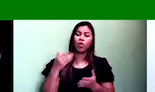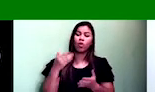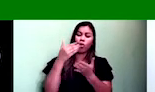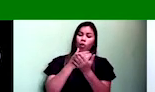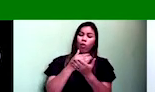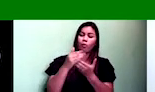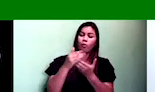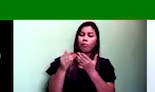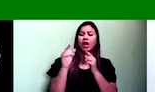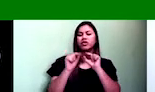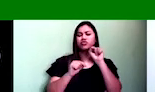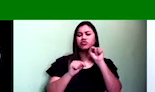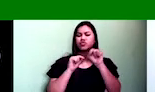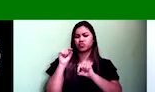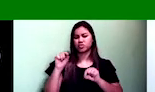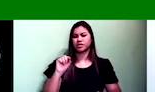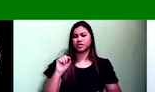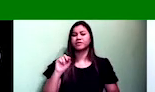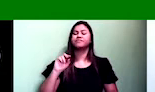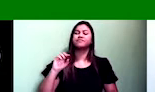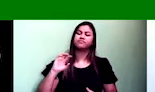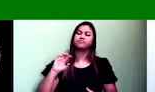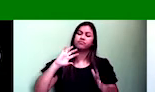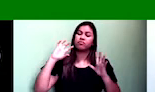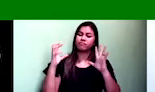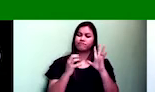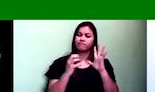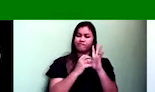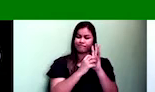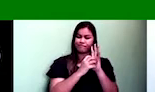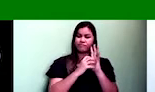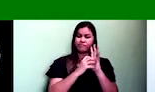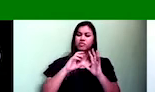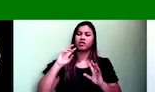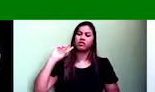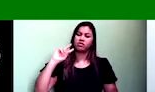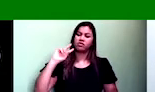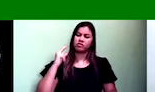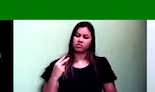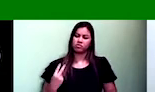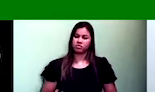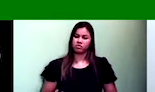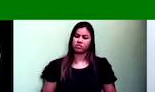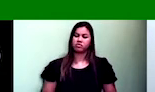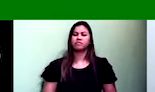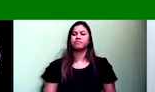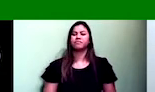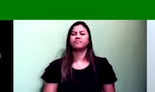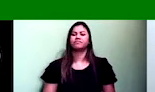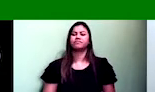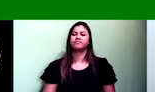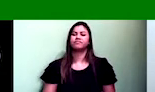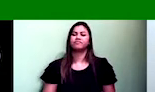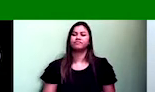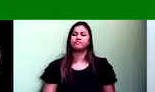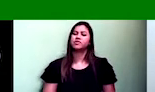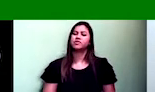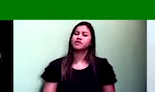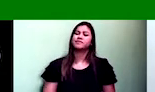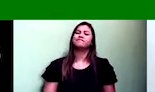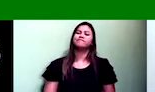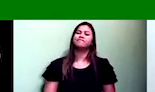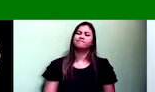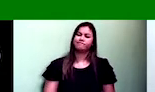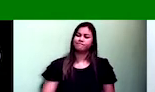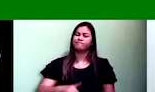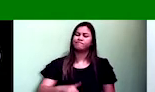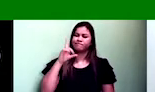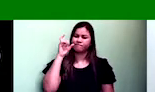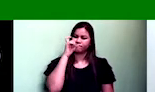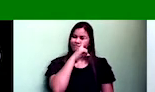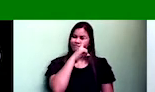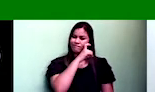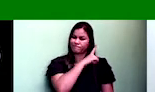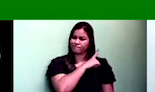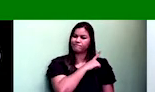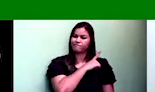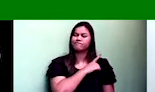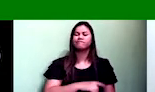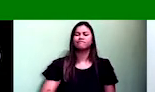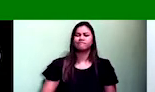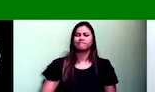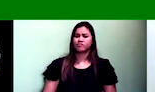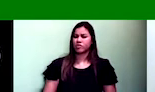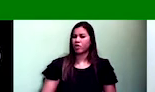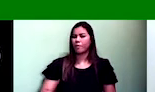começou a onda dessa síndrome da imunodeficiência adquirida, grave ainda, né? Não